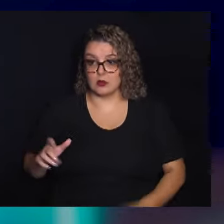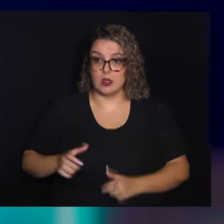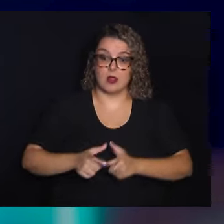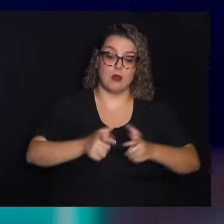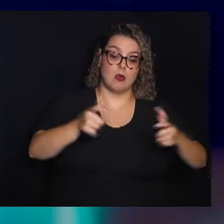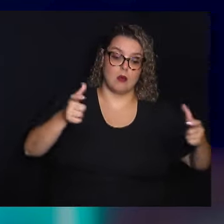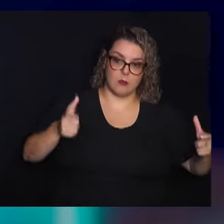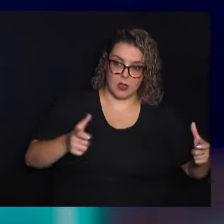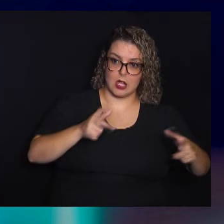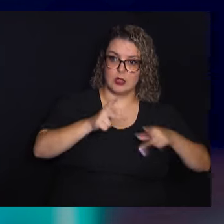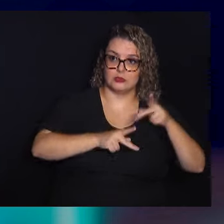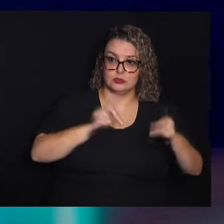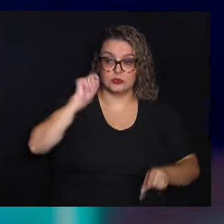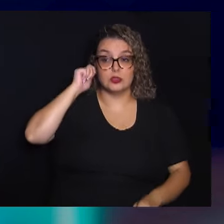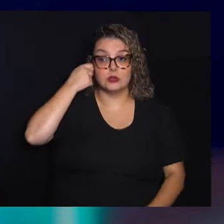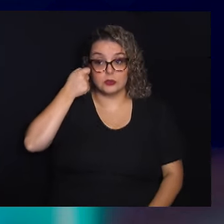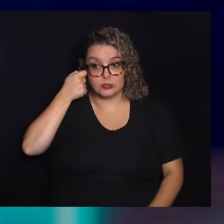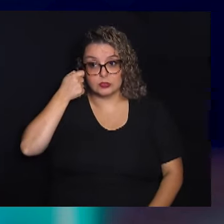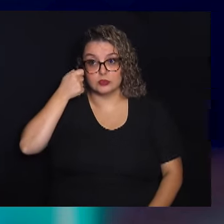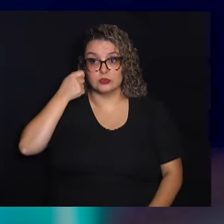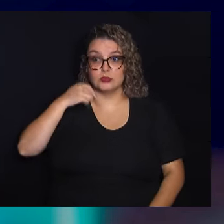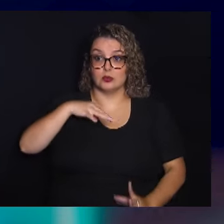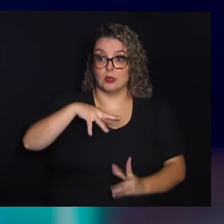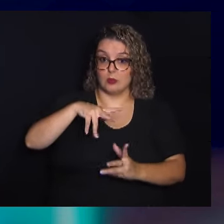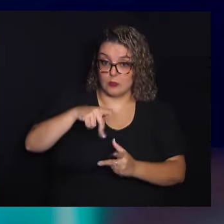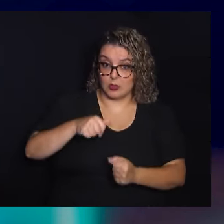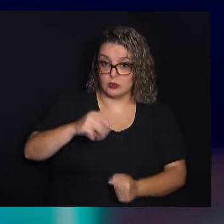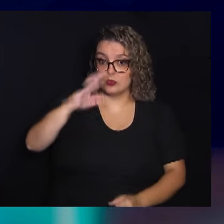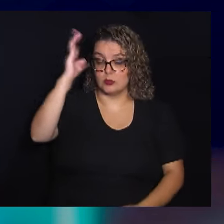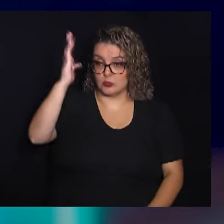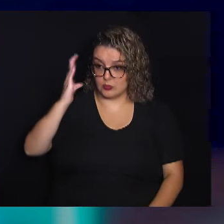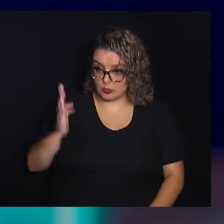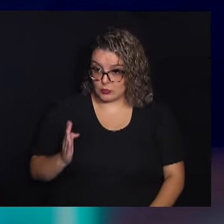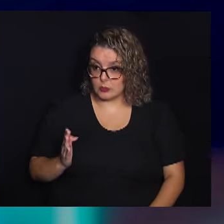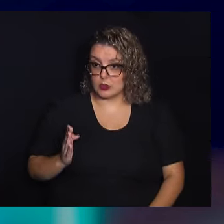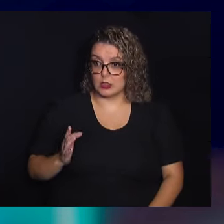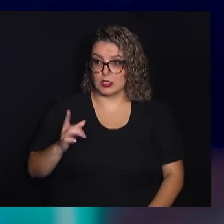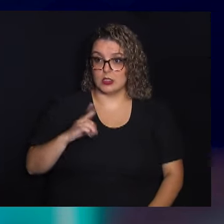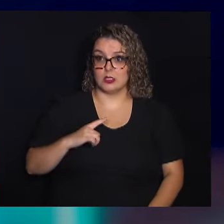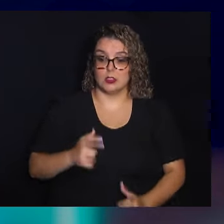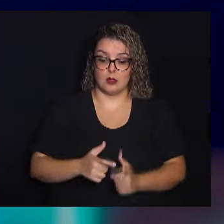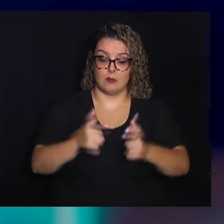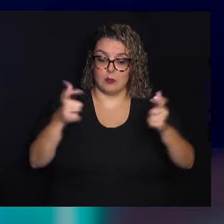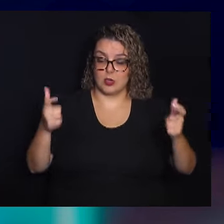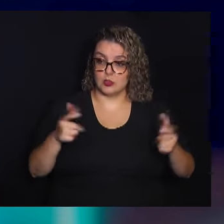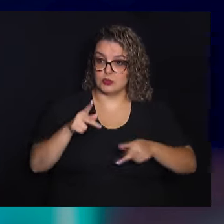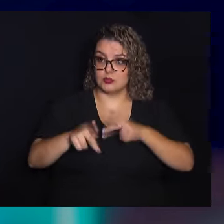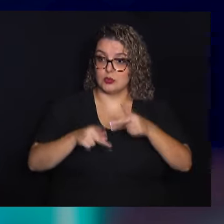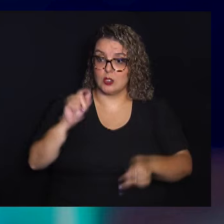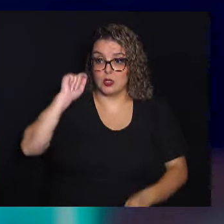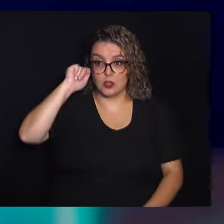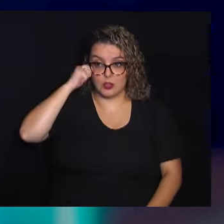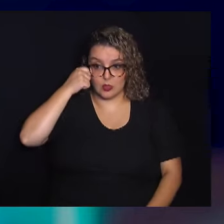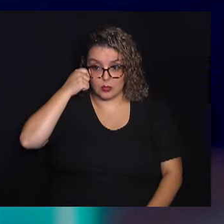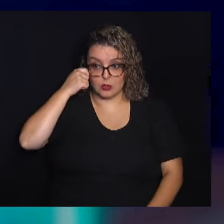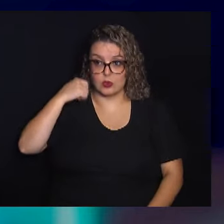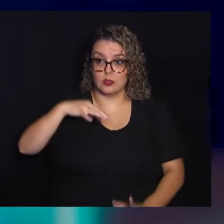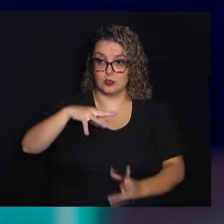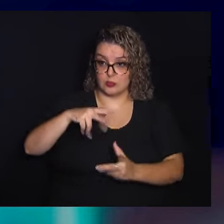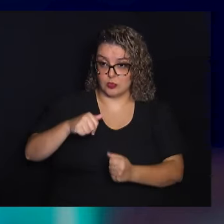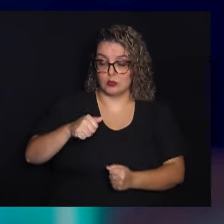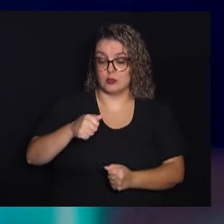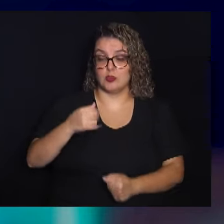maior concentração de população negra do mundo o Brasil tem a maior concentração de população